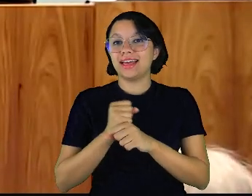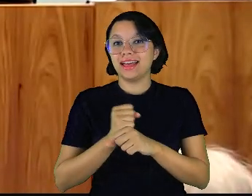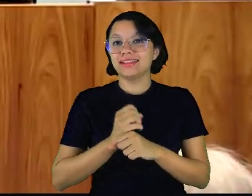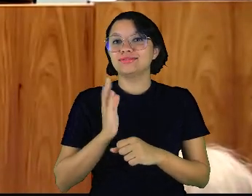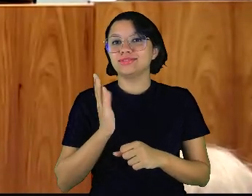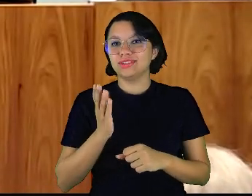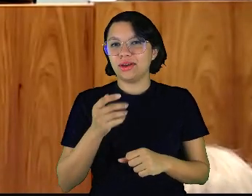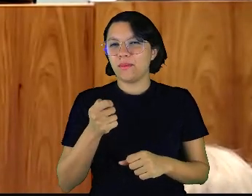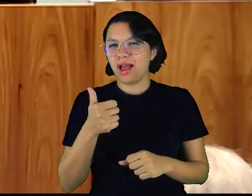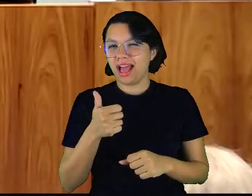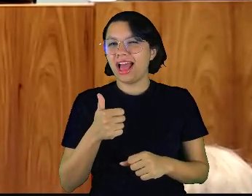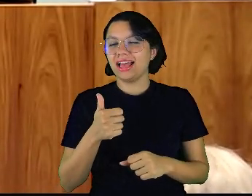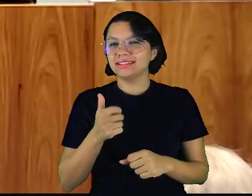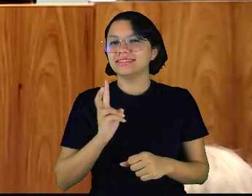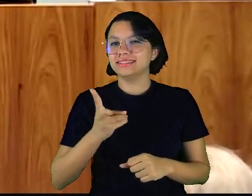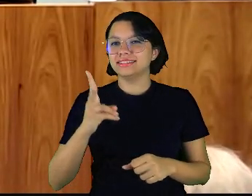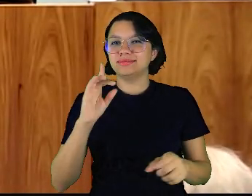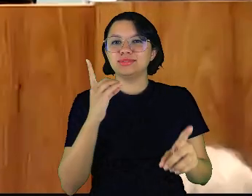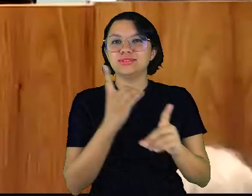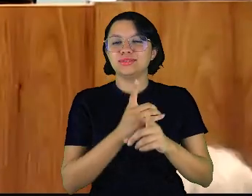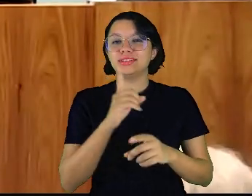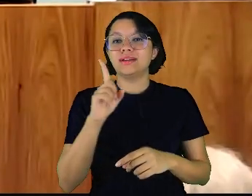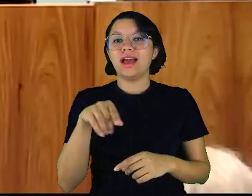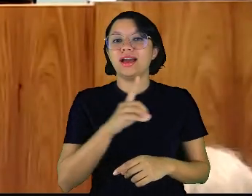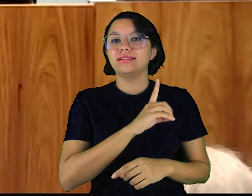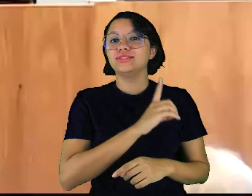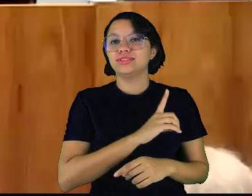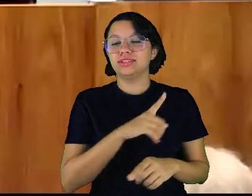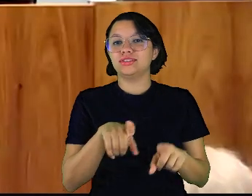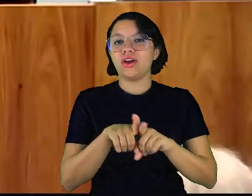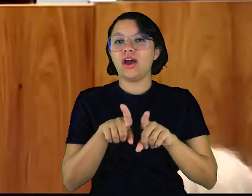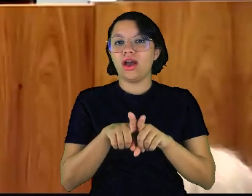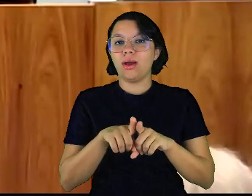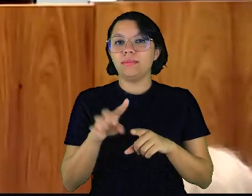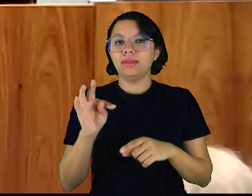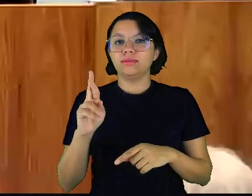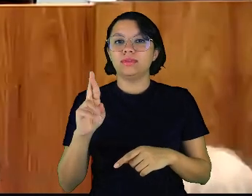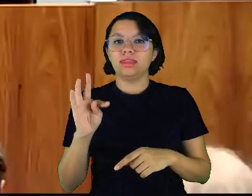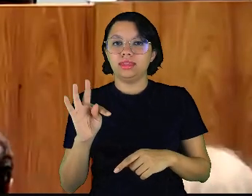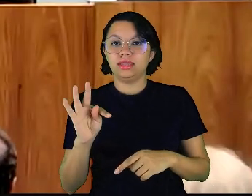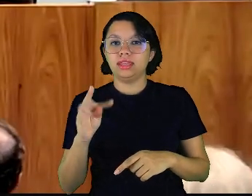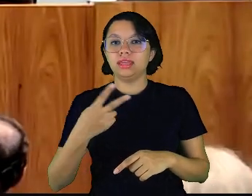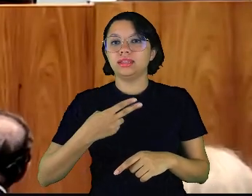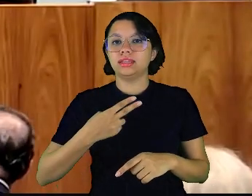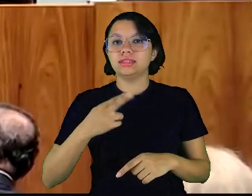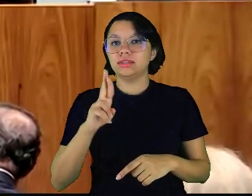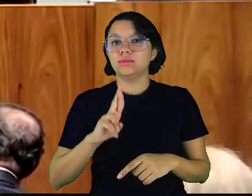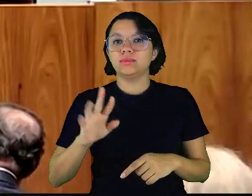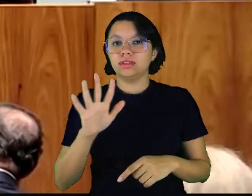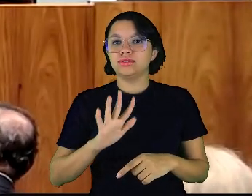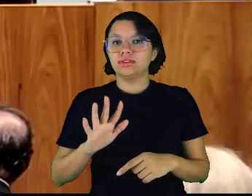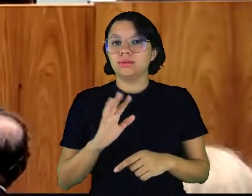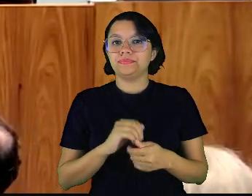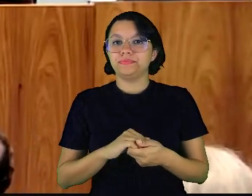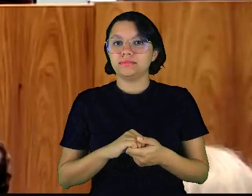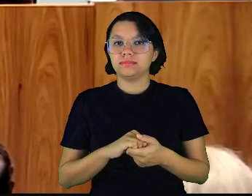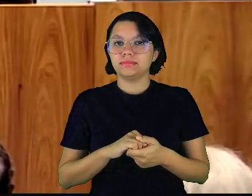recentemente nos reencontramos, que é o diretor da escola também no TRT da Segunda